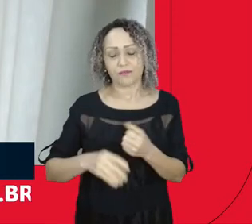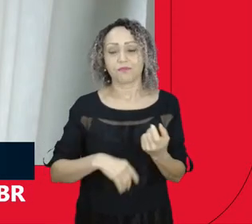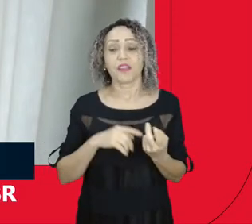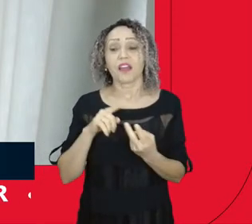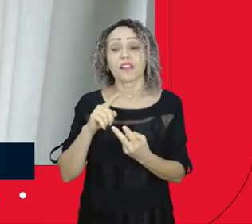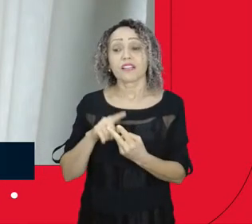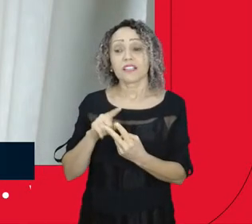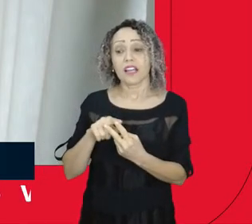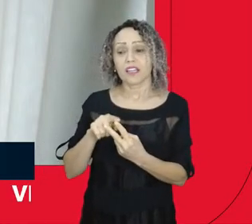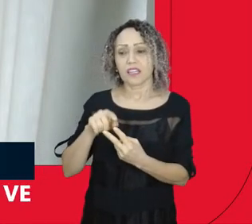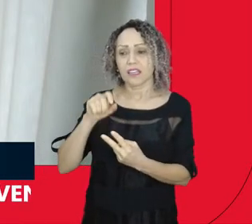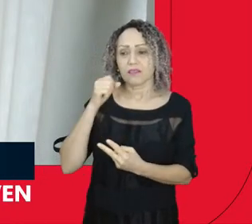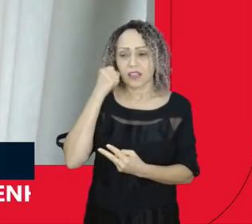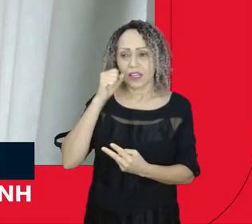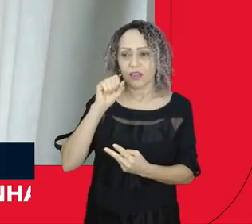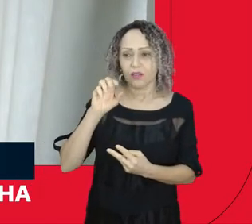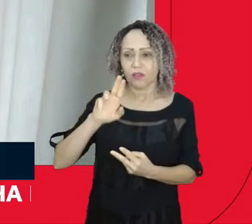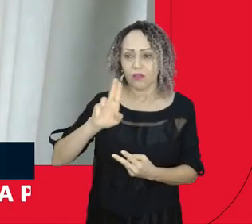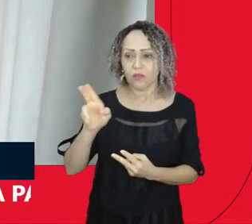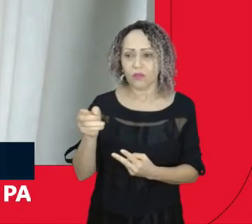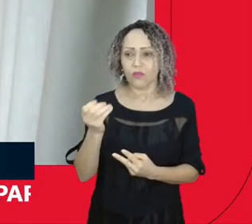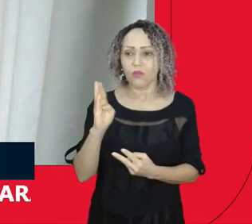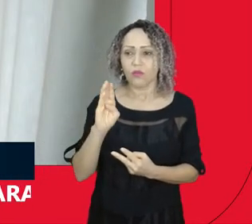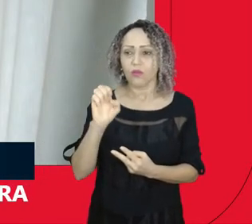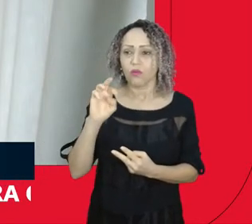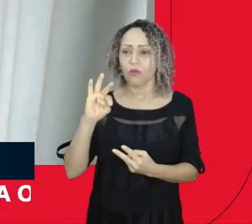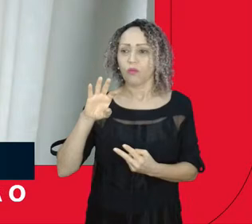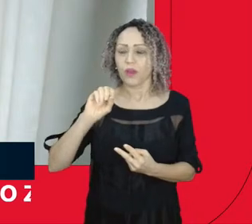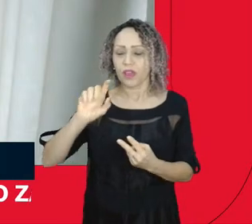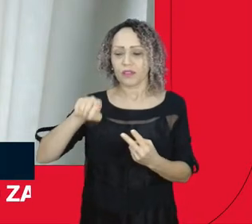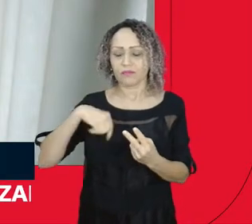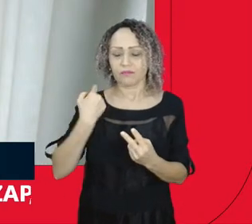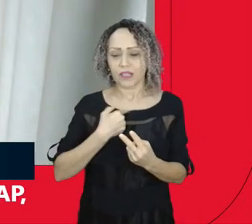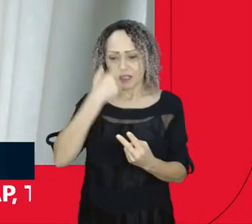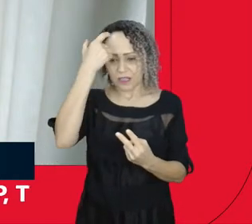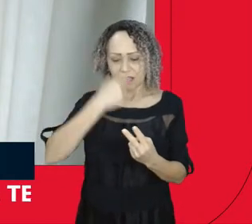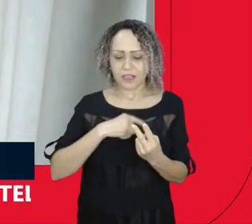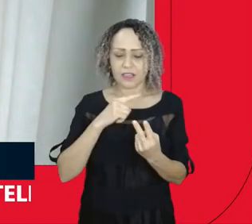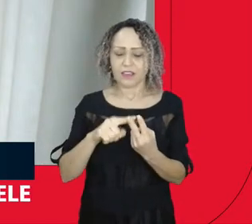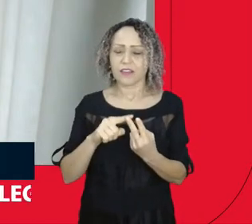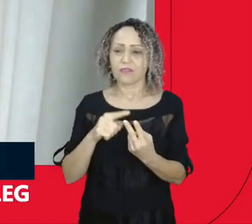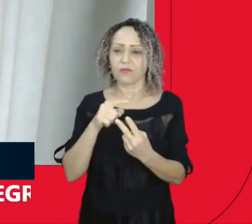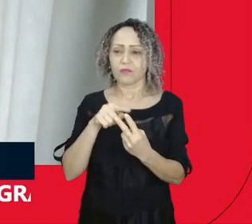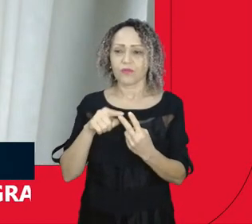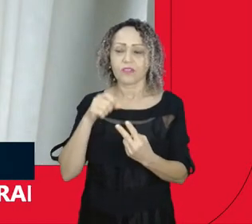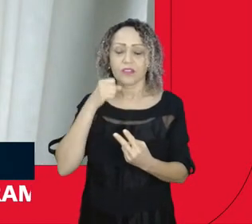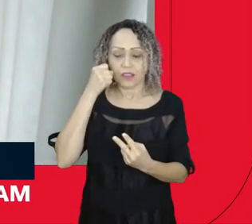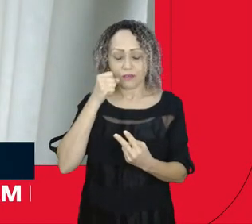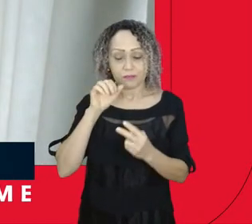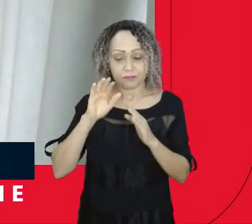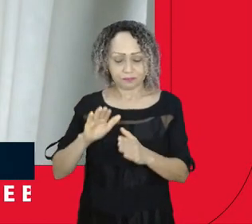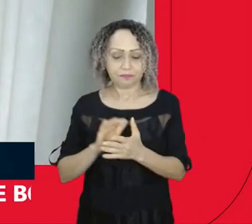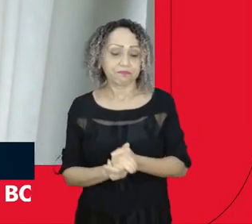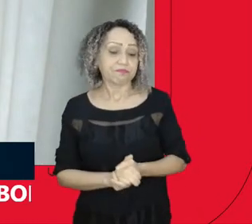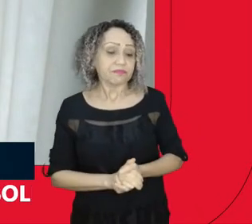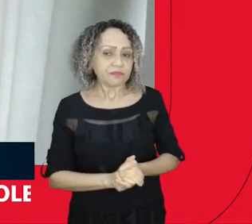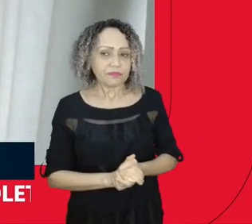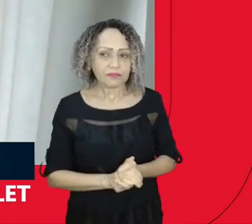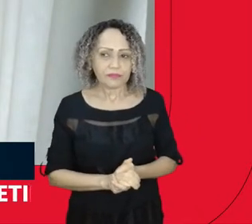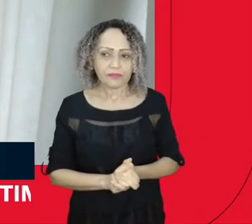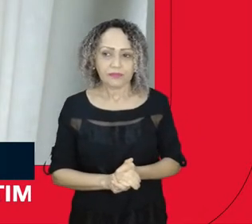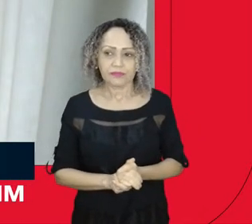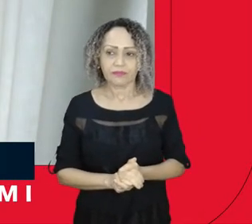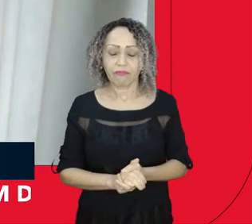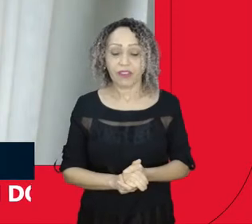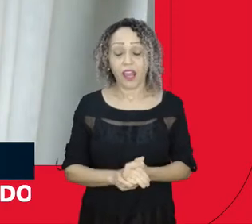de responsabilidade. Com a chegada do segundo turno, e nós não fomos para o segundo turno, o nosso candidato Danilo